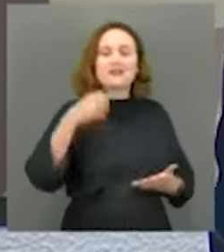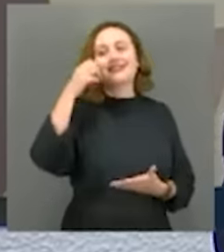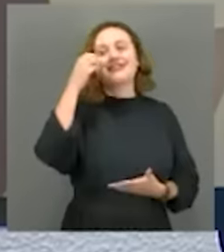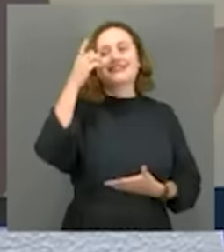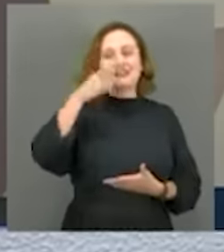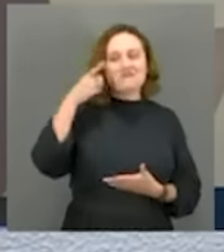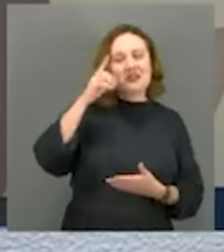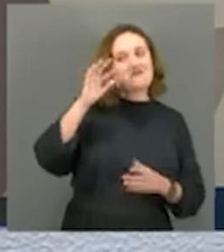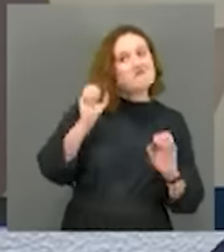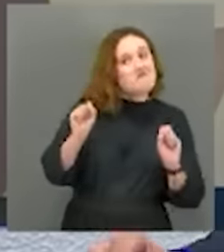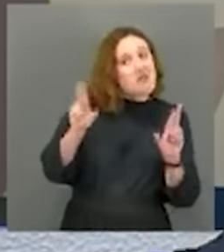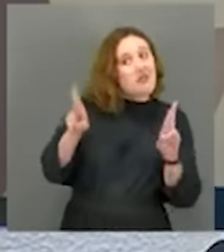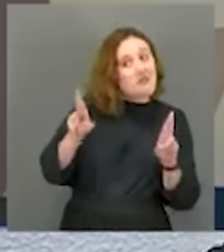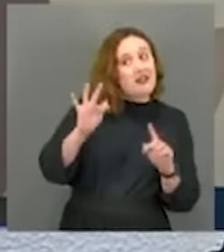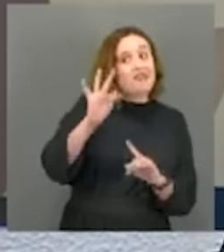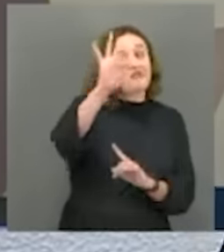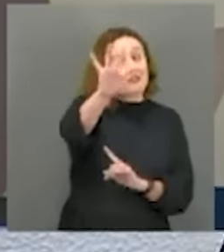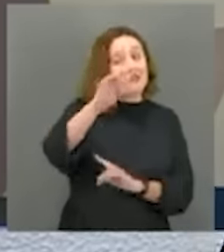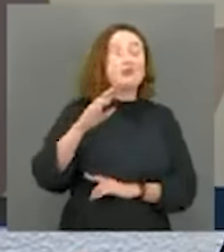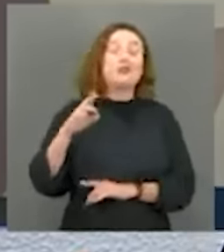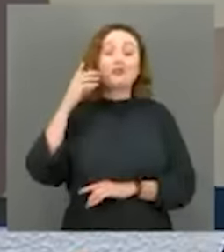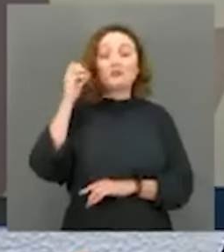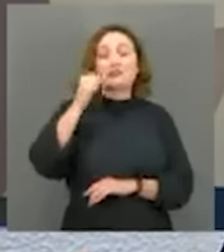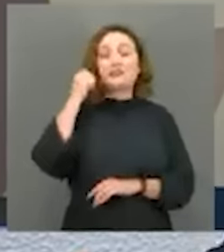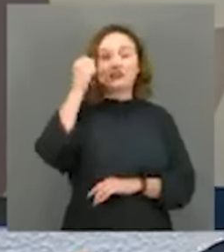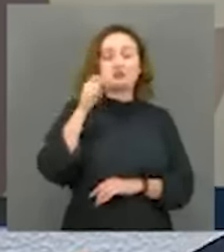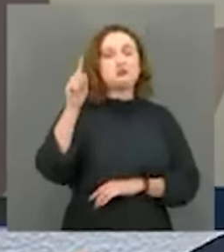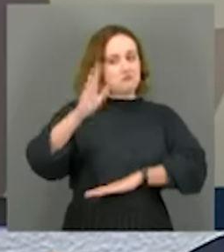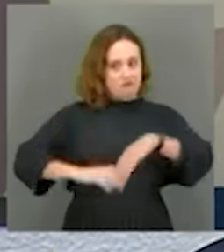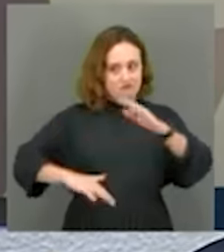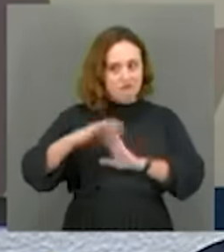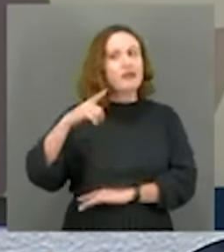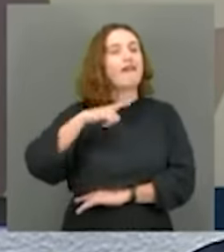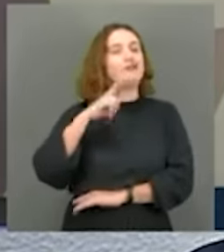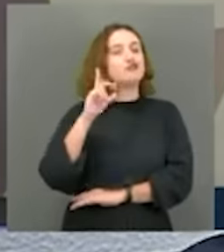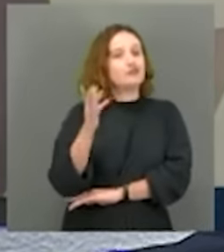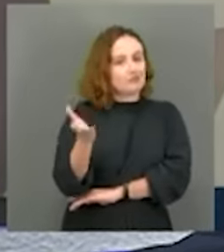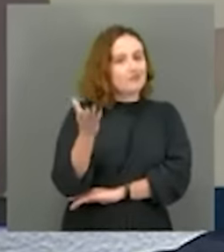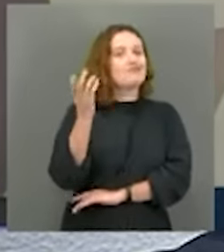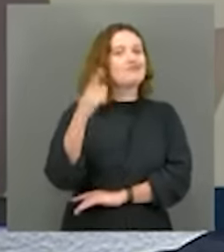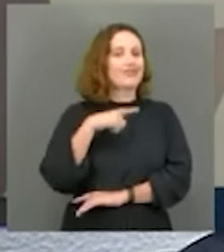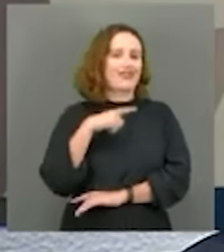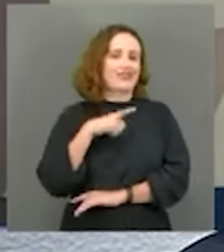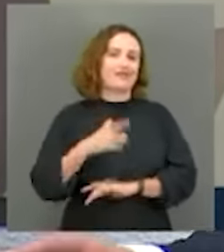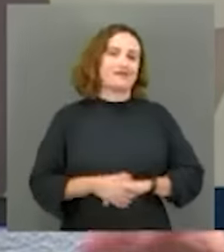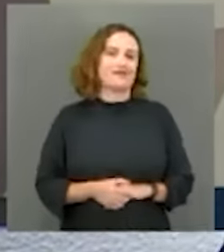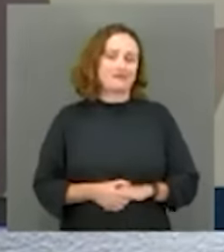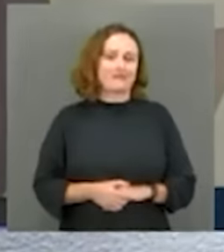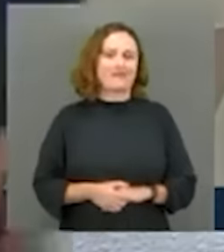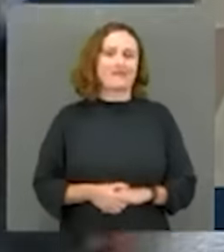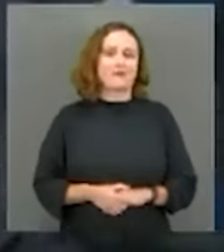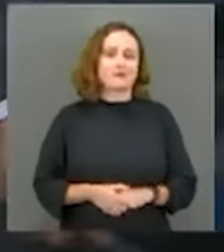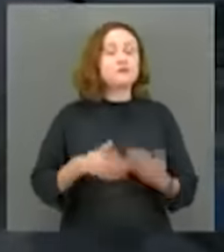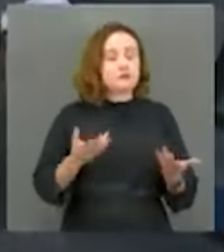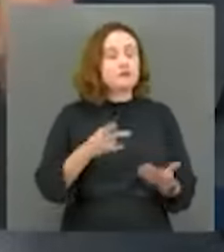Senador aqui em catag talento para isso e habilidade já mostrou que tem eh Presidente nesse